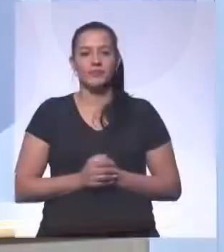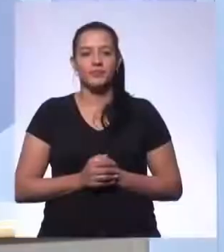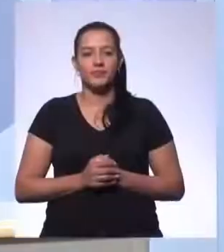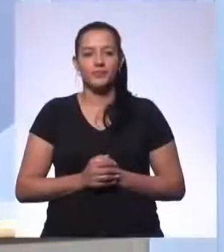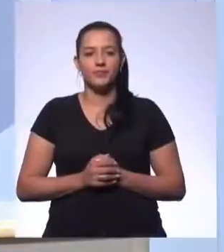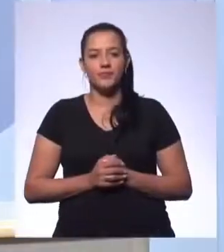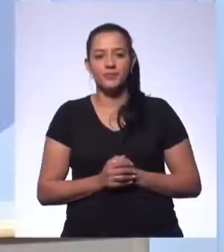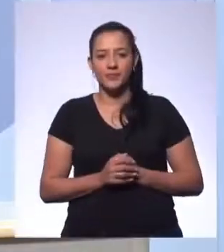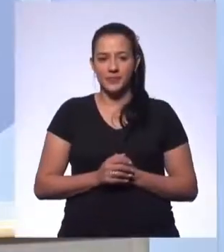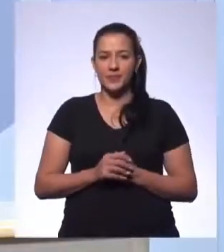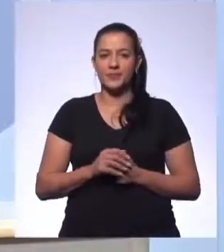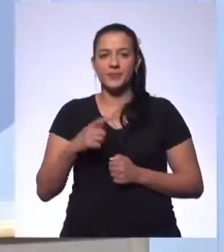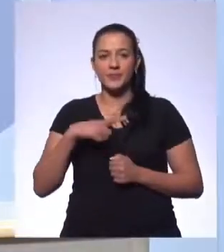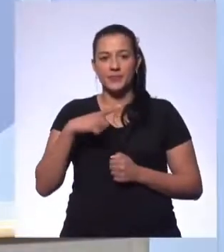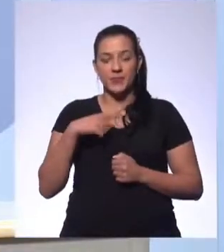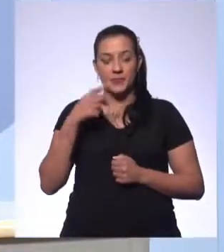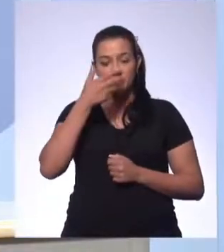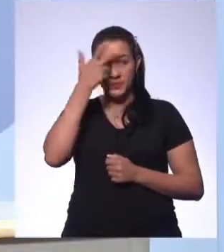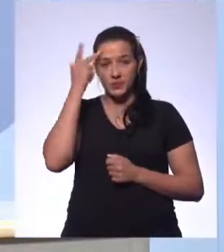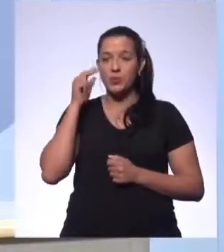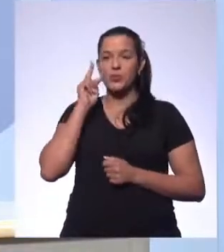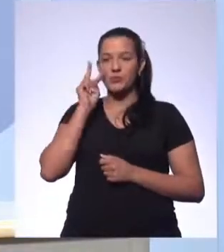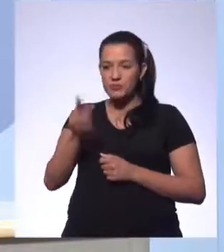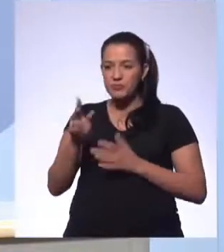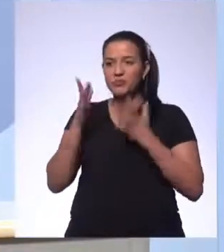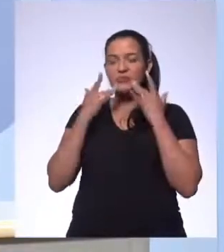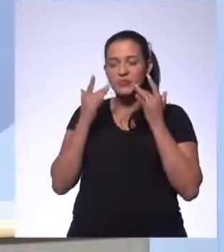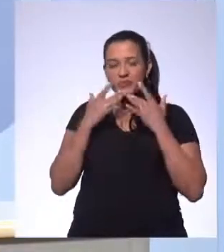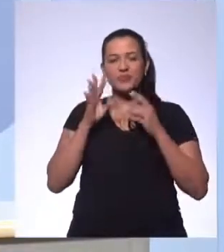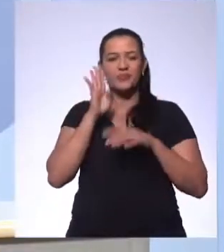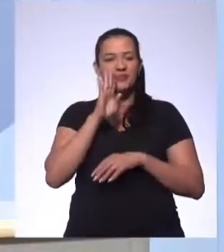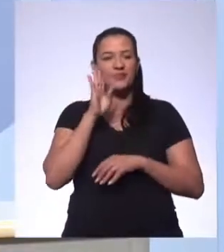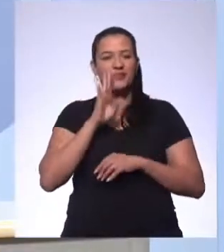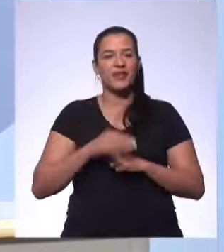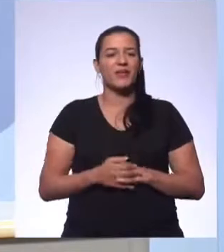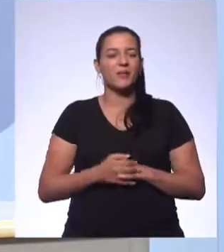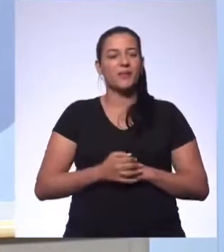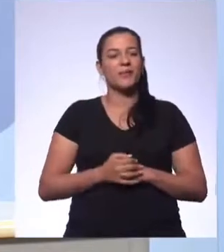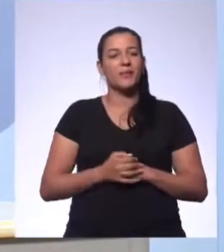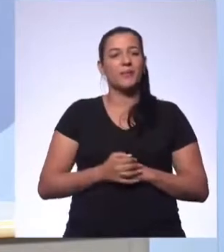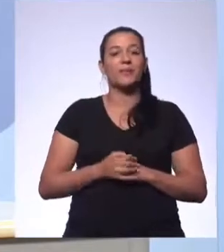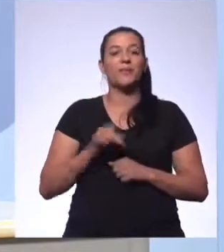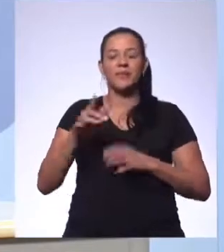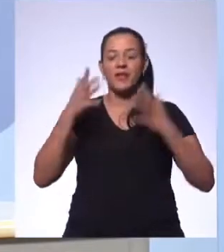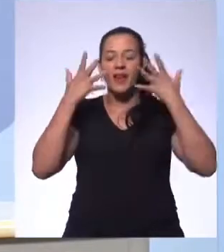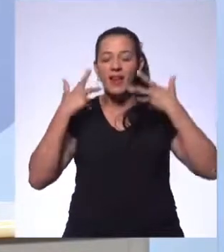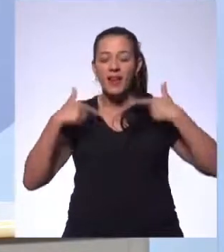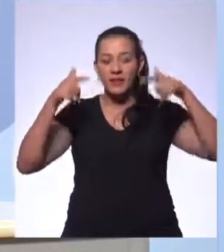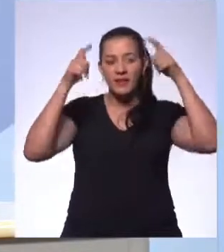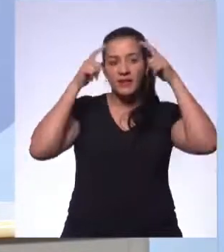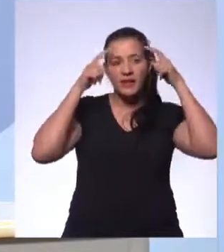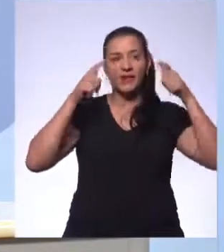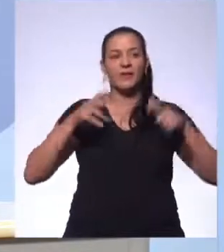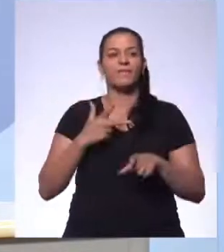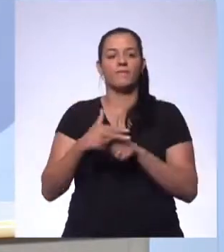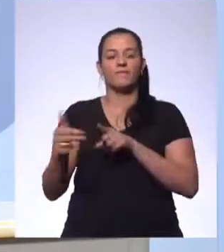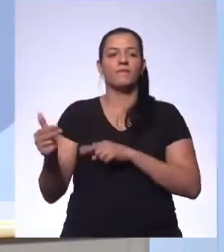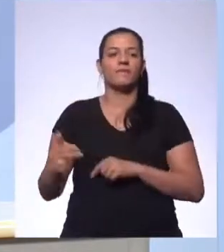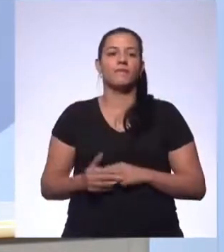Olha, muito. O pessoal assiste, viu? Assiste musical essa turma aí, viu? Vou te falar. Rei Leão vencendo.